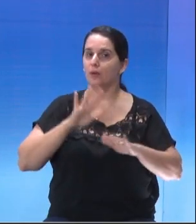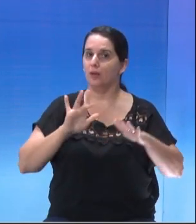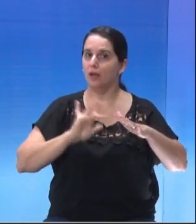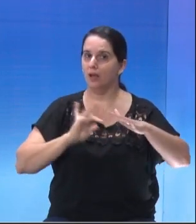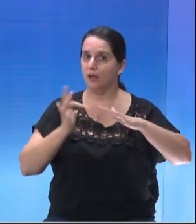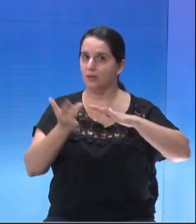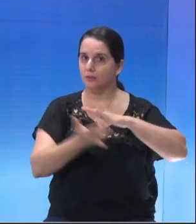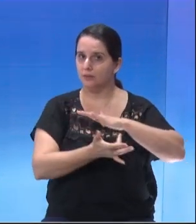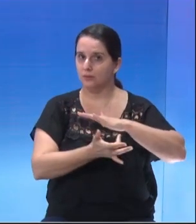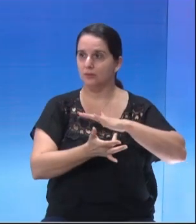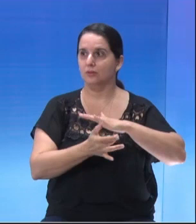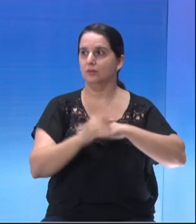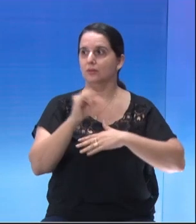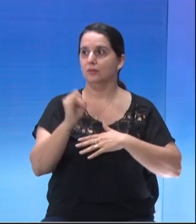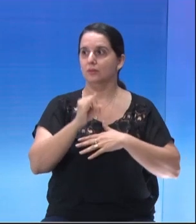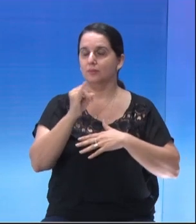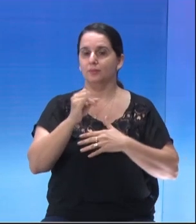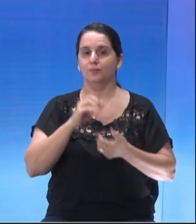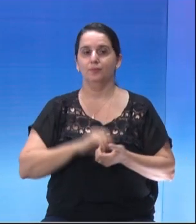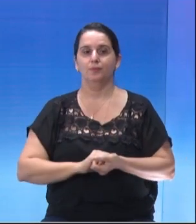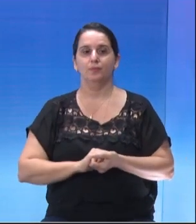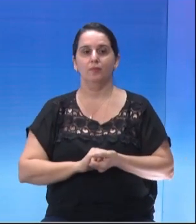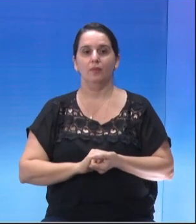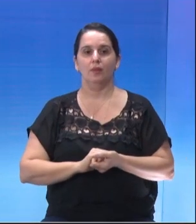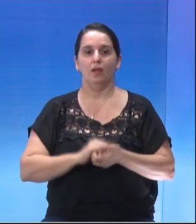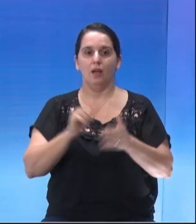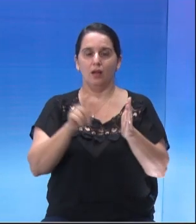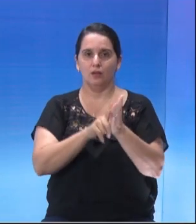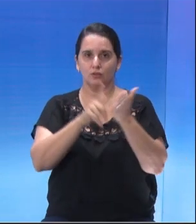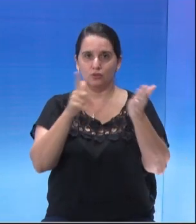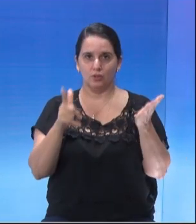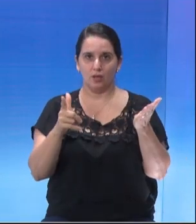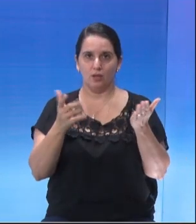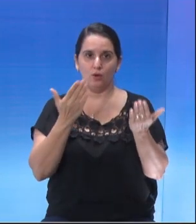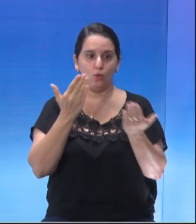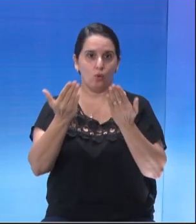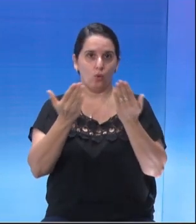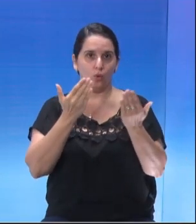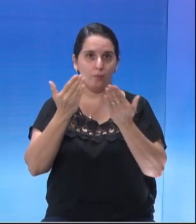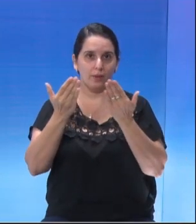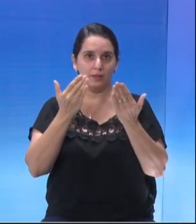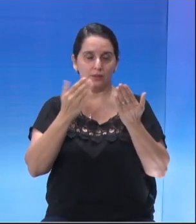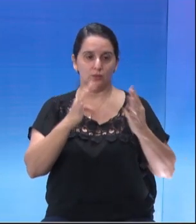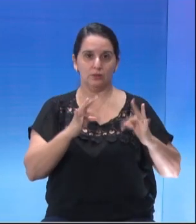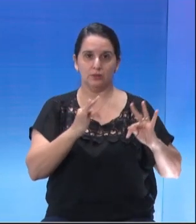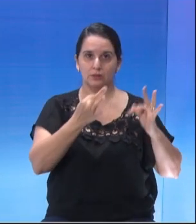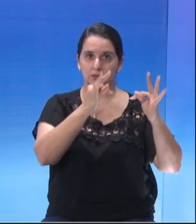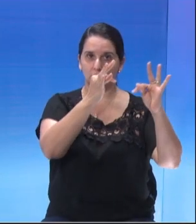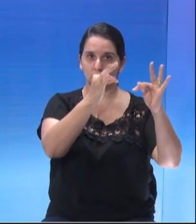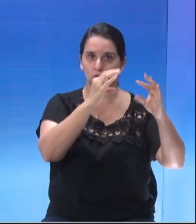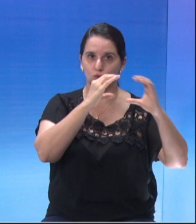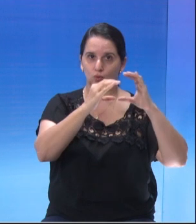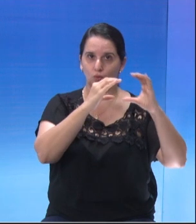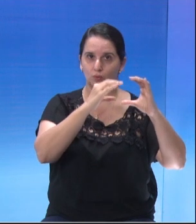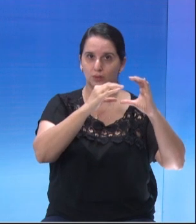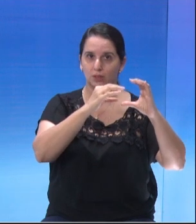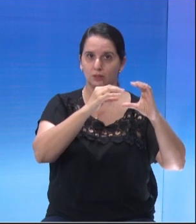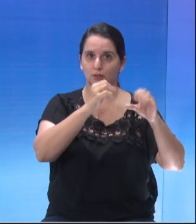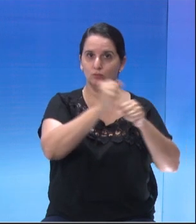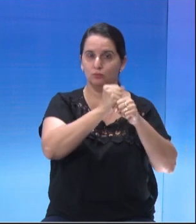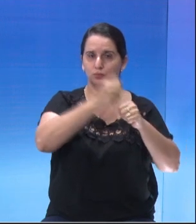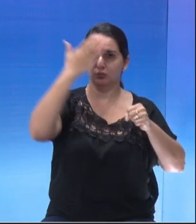Vão para o texto. Então, na reportagem, como nós lemos, há uma comparação entre tecnologias de comunicação